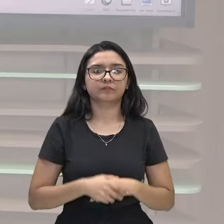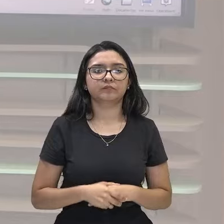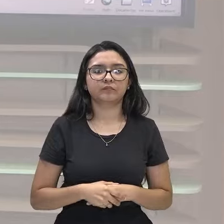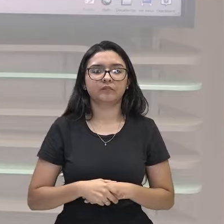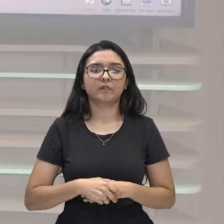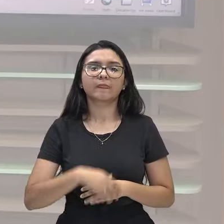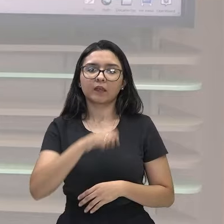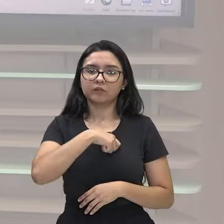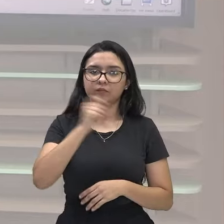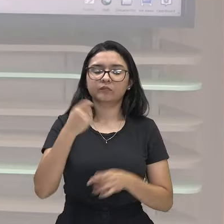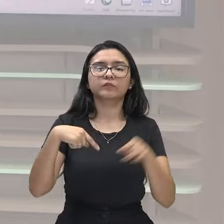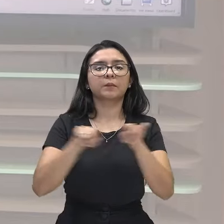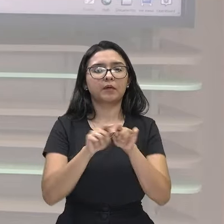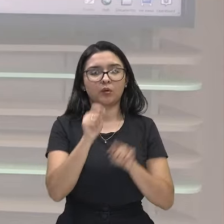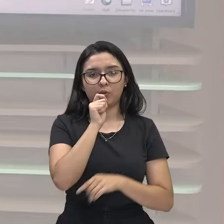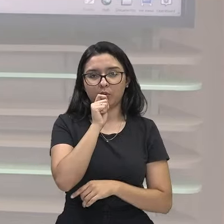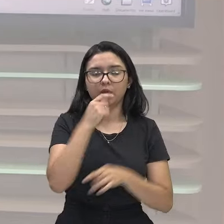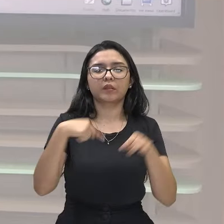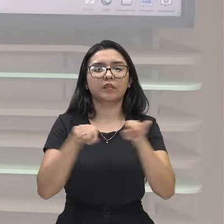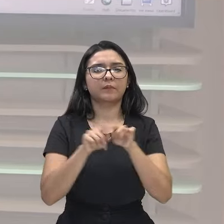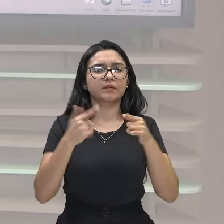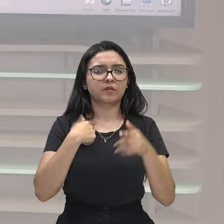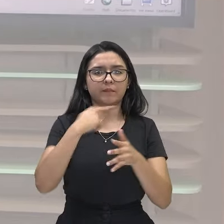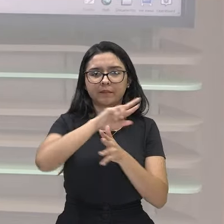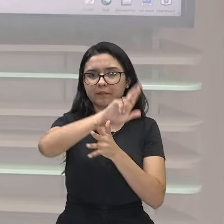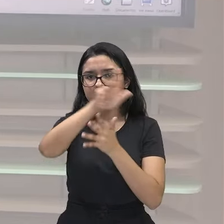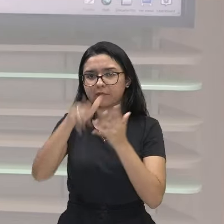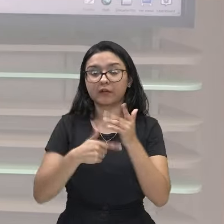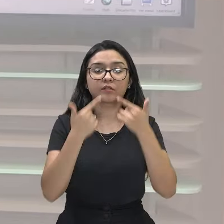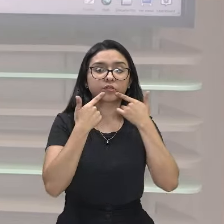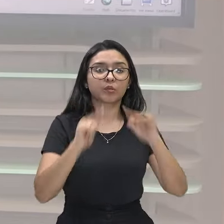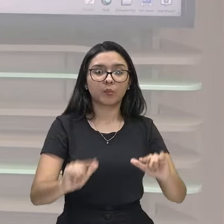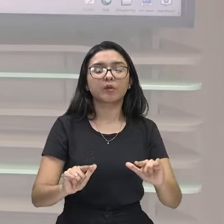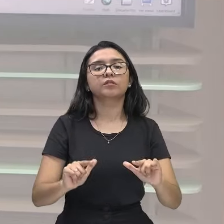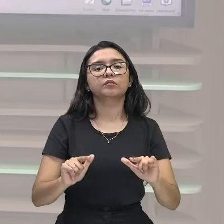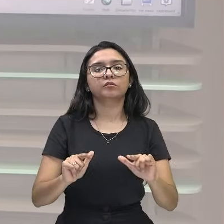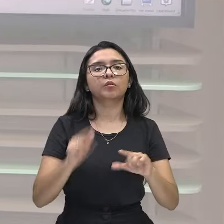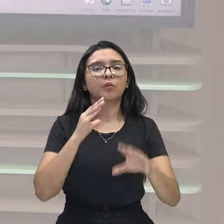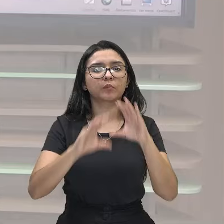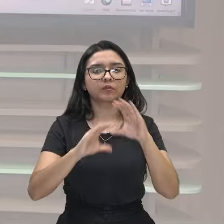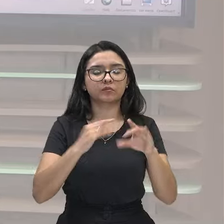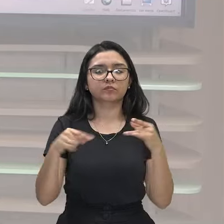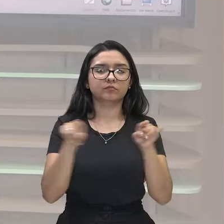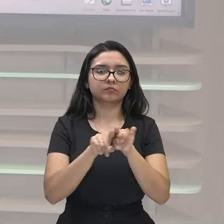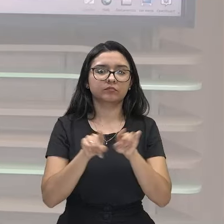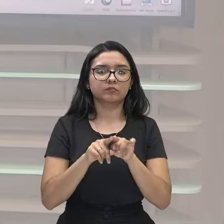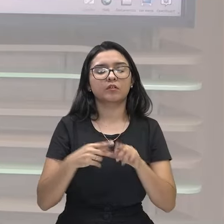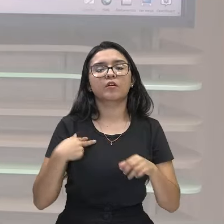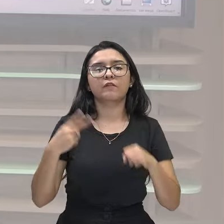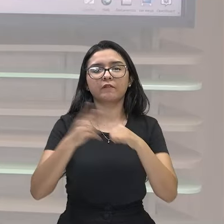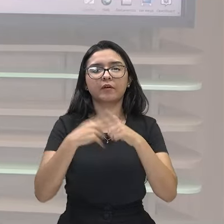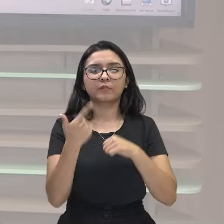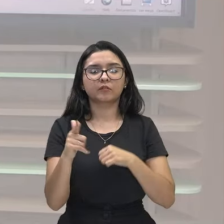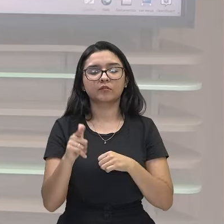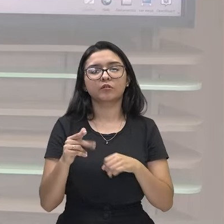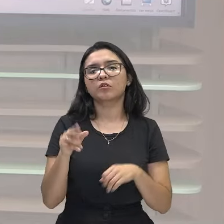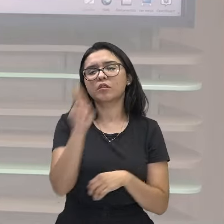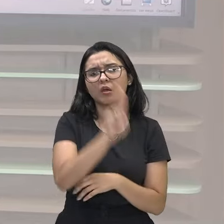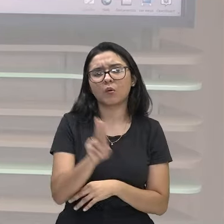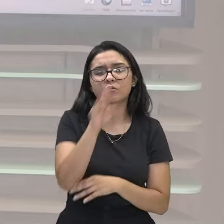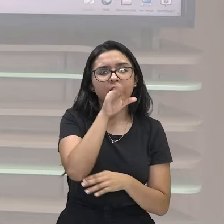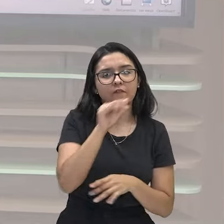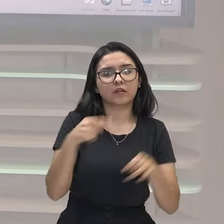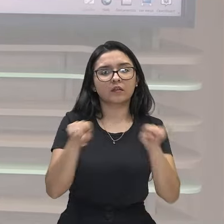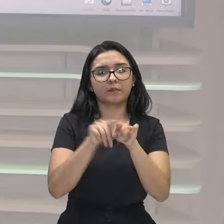é também uma linguagem. Então, são linguagens, comunicações, linguagens não verbal, porque não utilizam nem a fala e